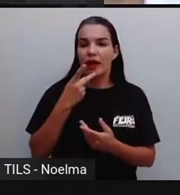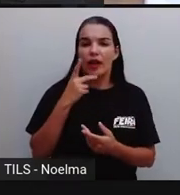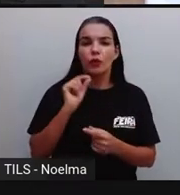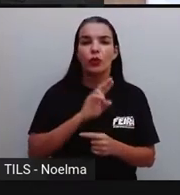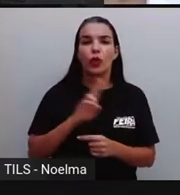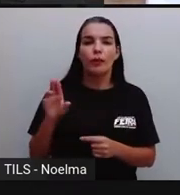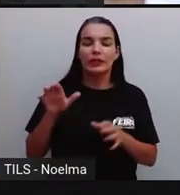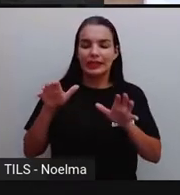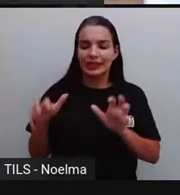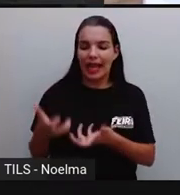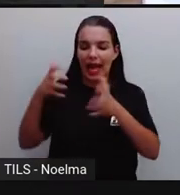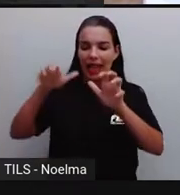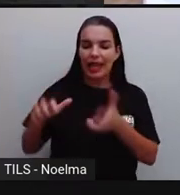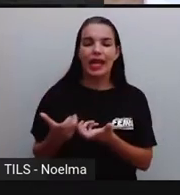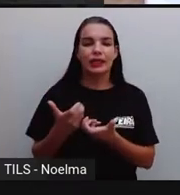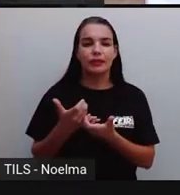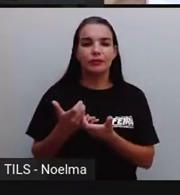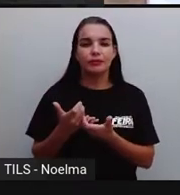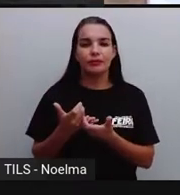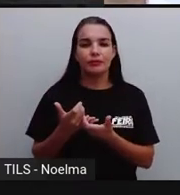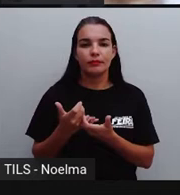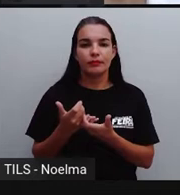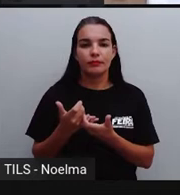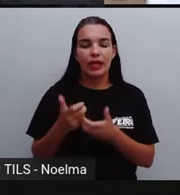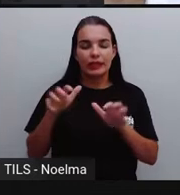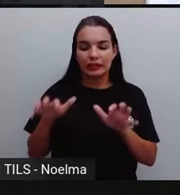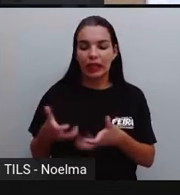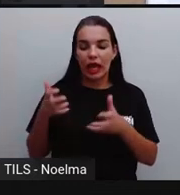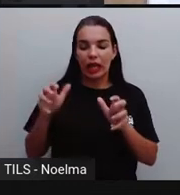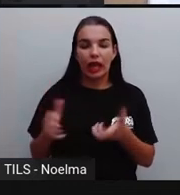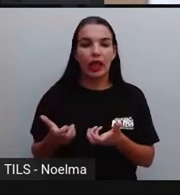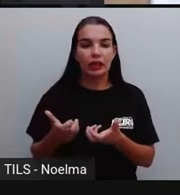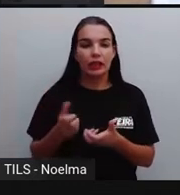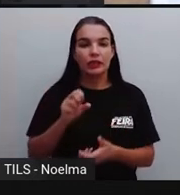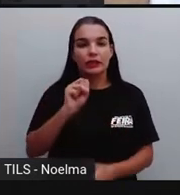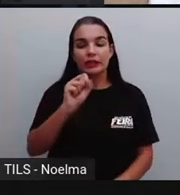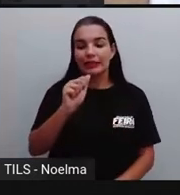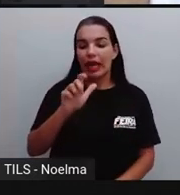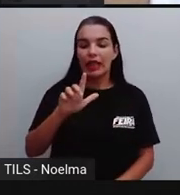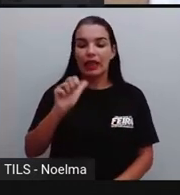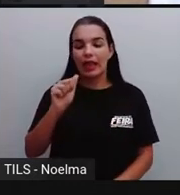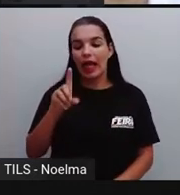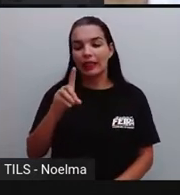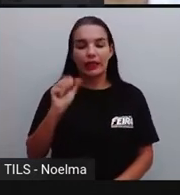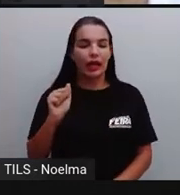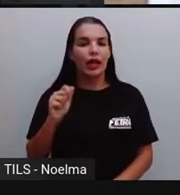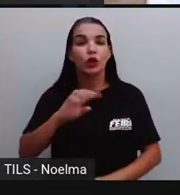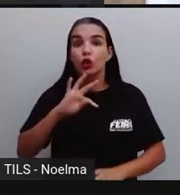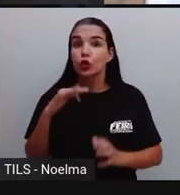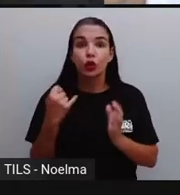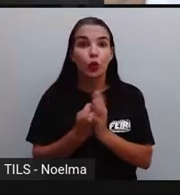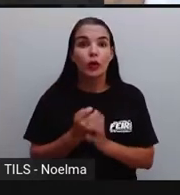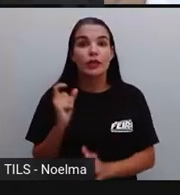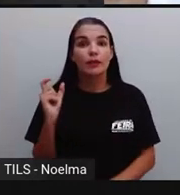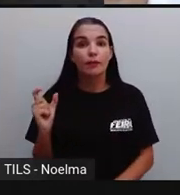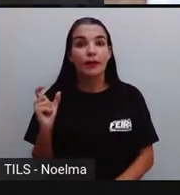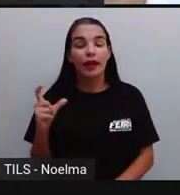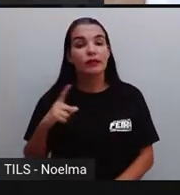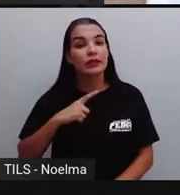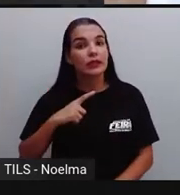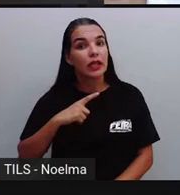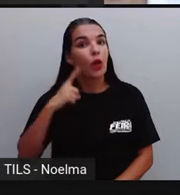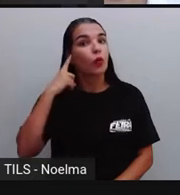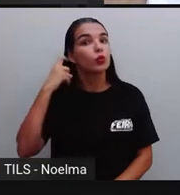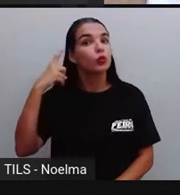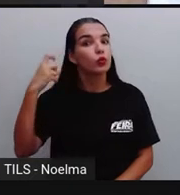salada, sapeca, senhora, observem, todas essas palavras, o si, tem realmente